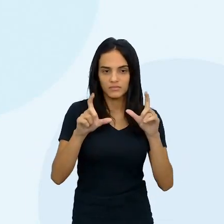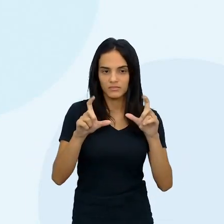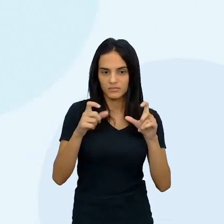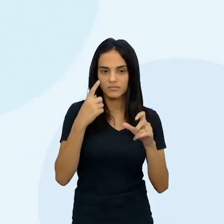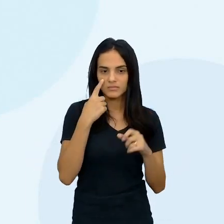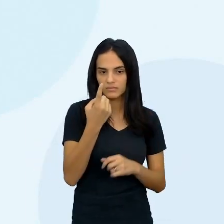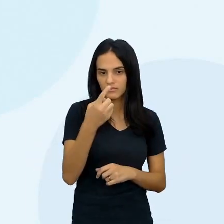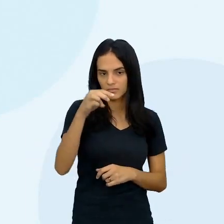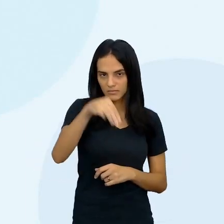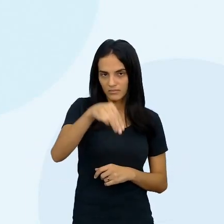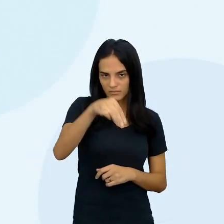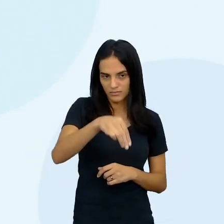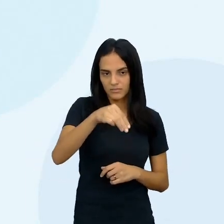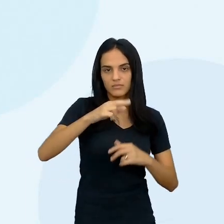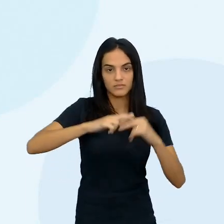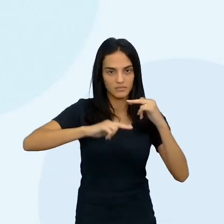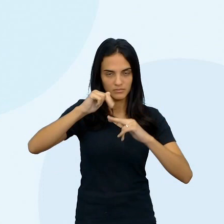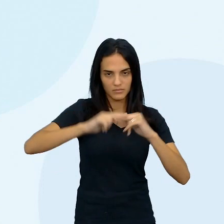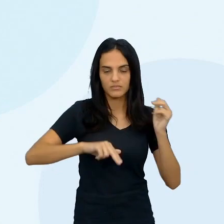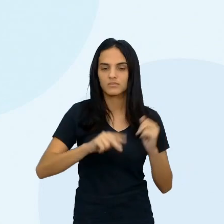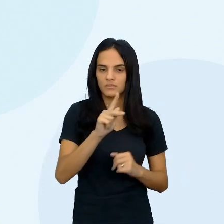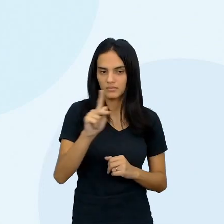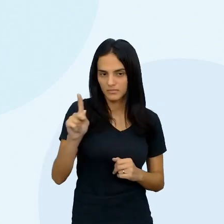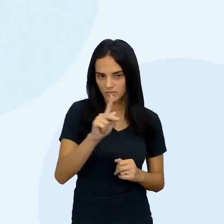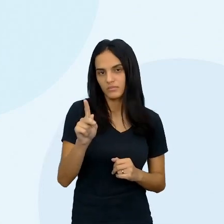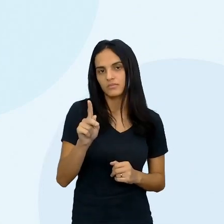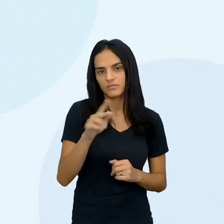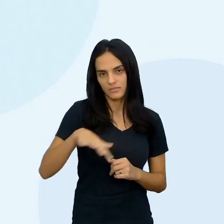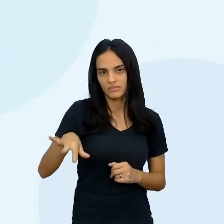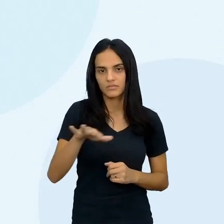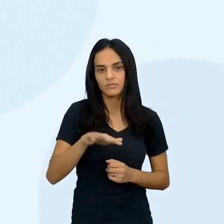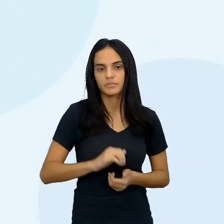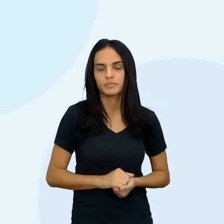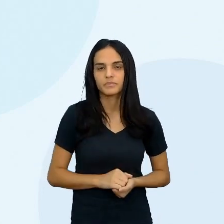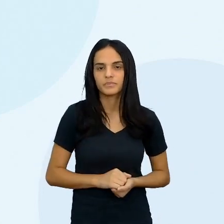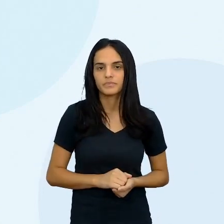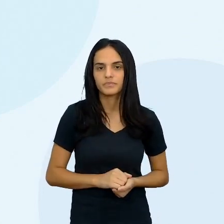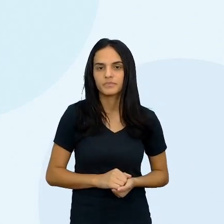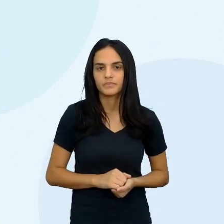slide, 1 minuto para pegar os materiais, professores e professoras.